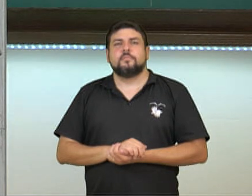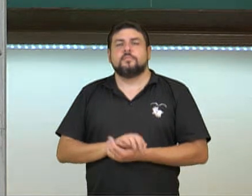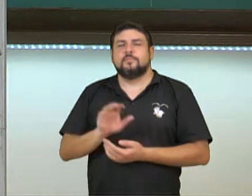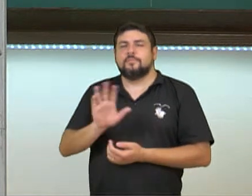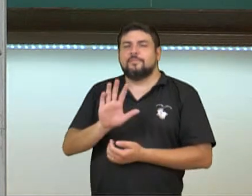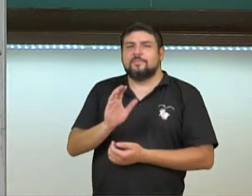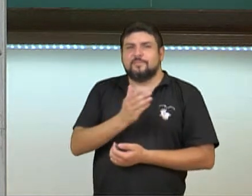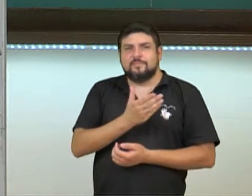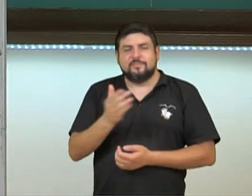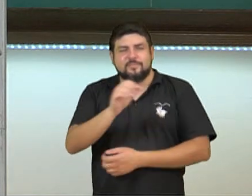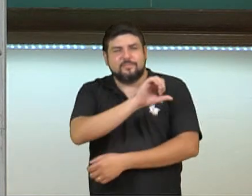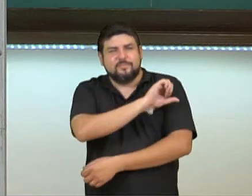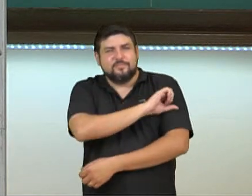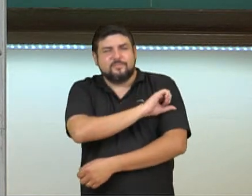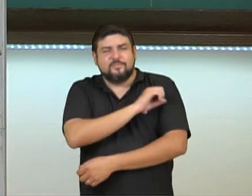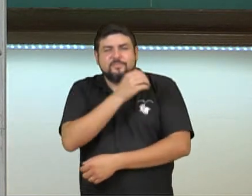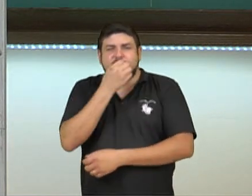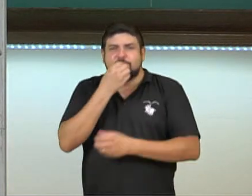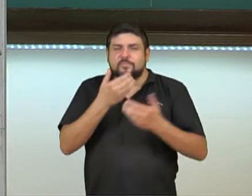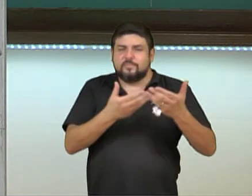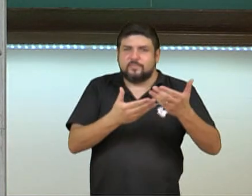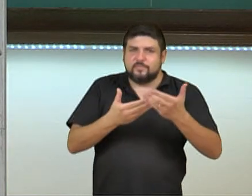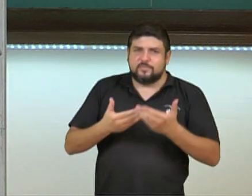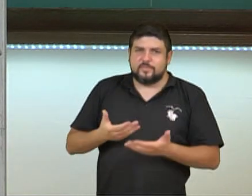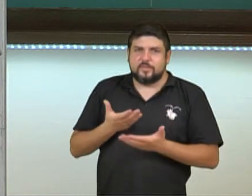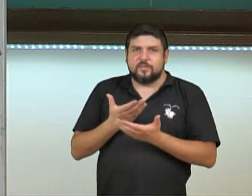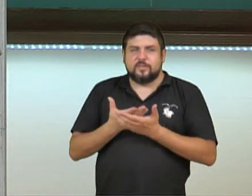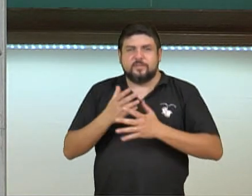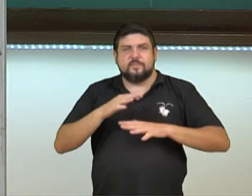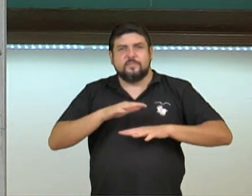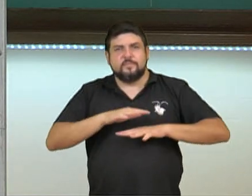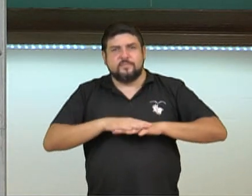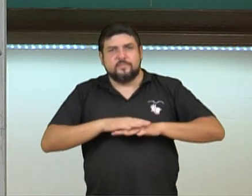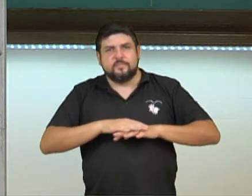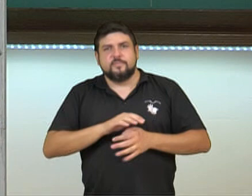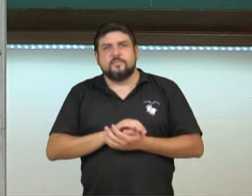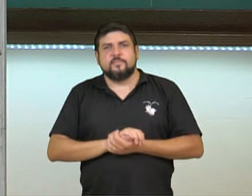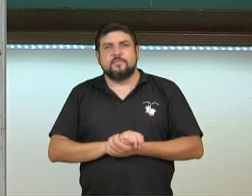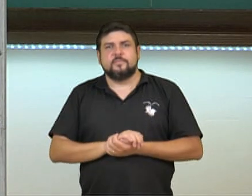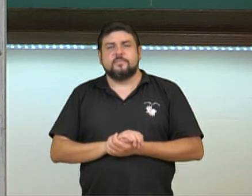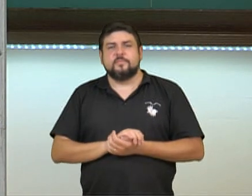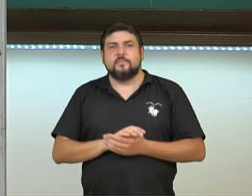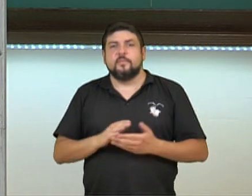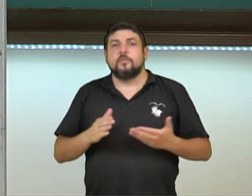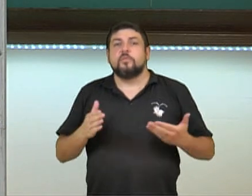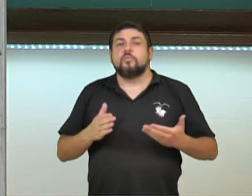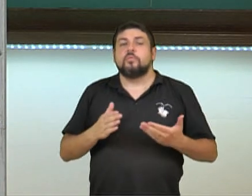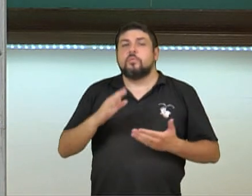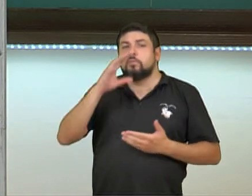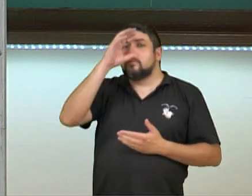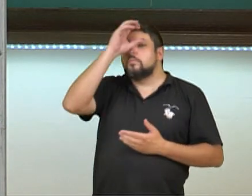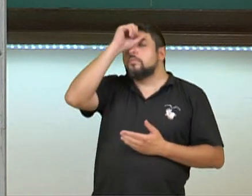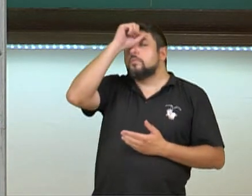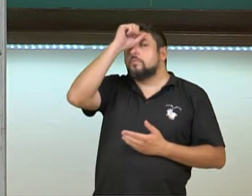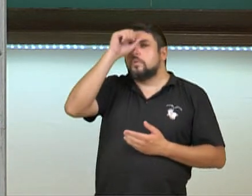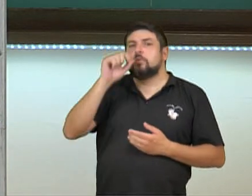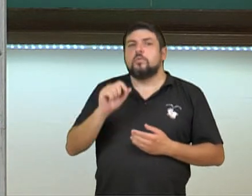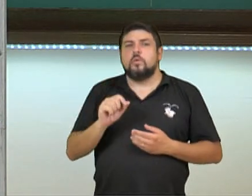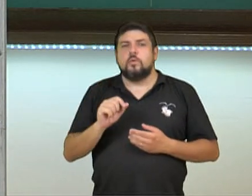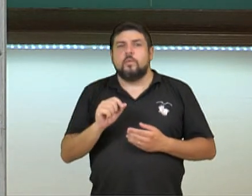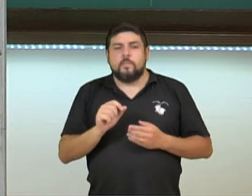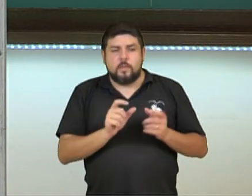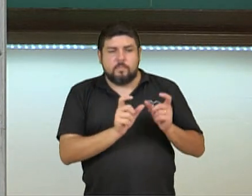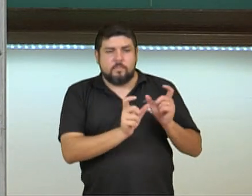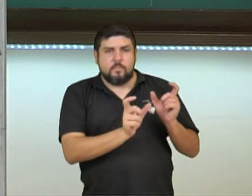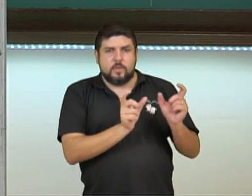Olá, estudantes do nono ano, sejam bem-vindos a mais uma aula de matemática. Hoje nós vamos trabalhar com o quadrado da diferença